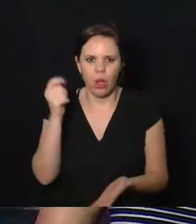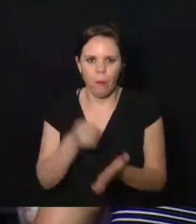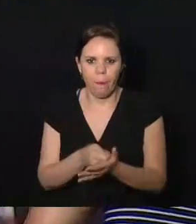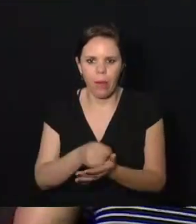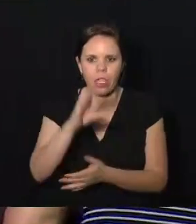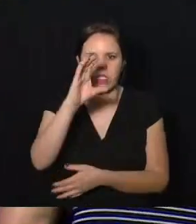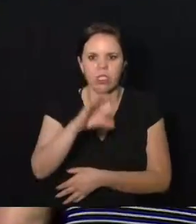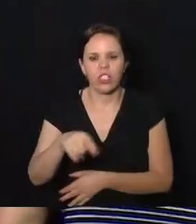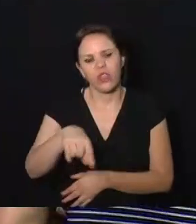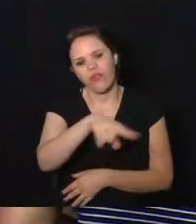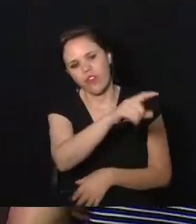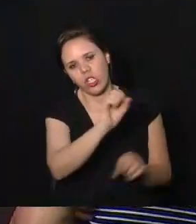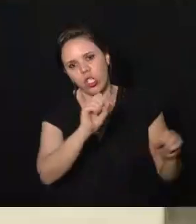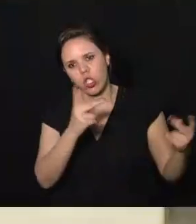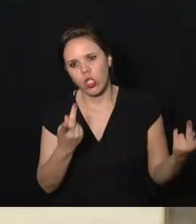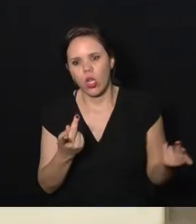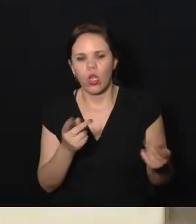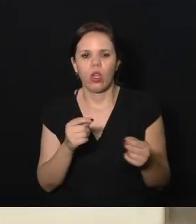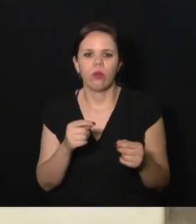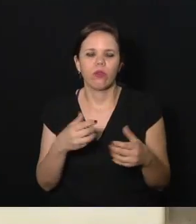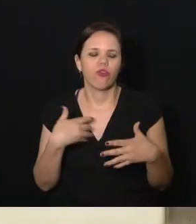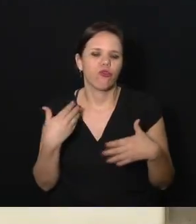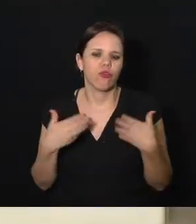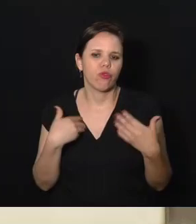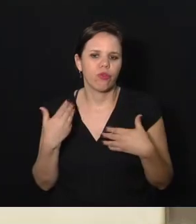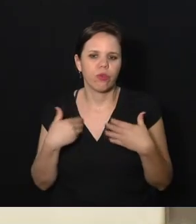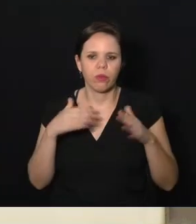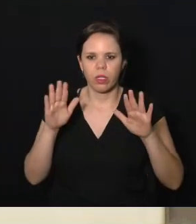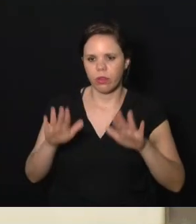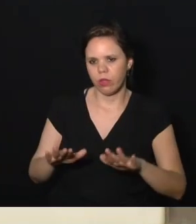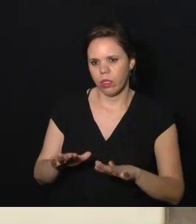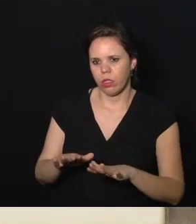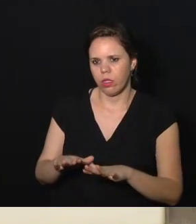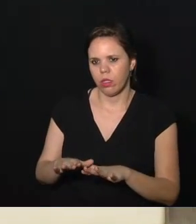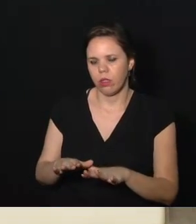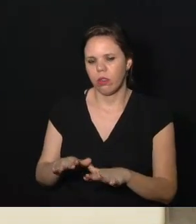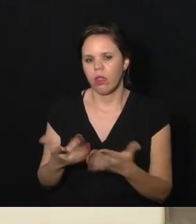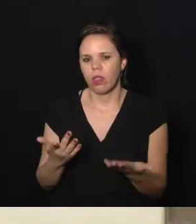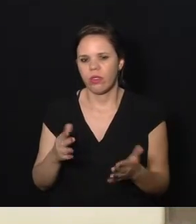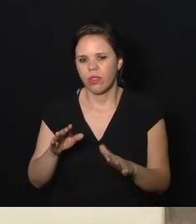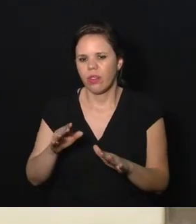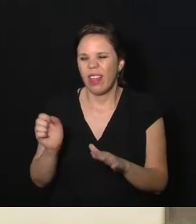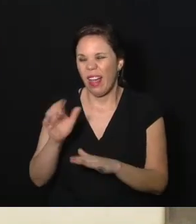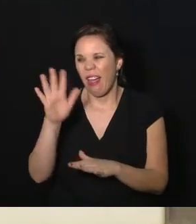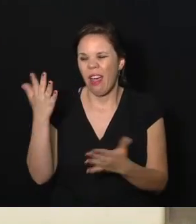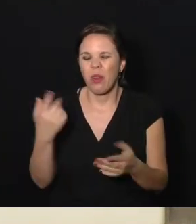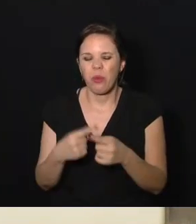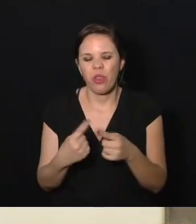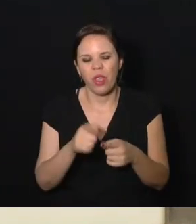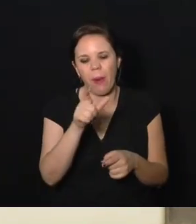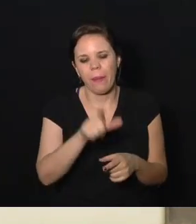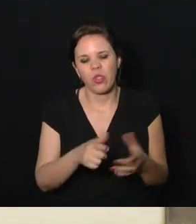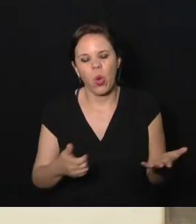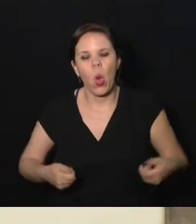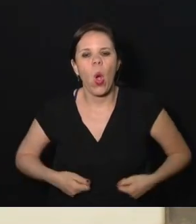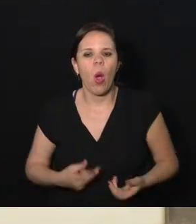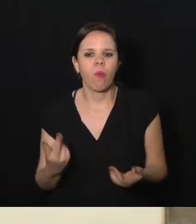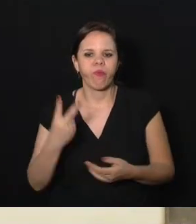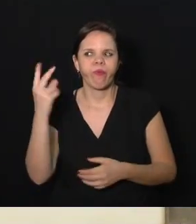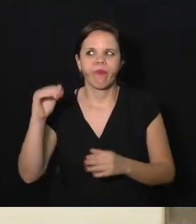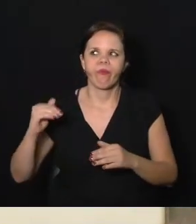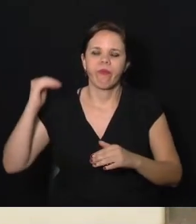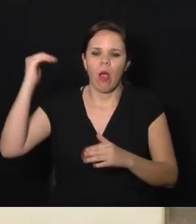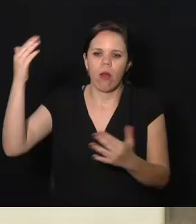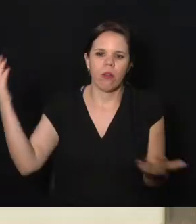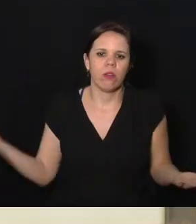cidadão que vai ao shopping como forma de lazer, mas que a tarifa deixa de ser razoável quando o consumidor faz compras de valores